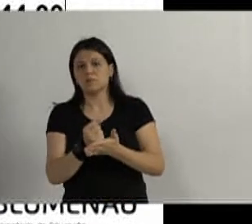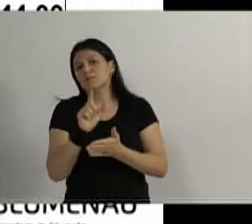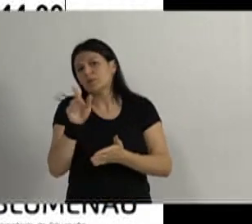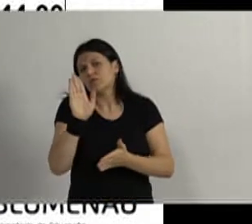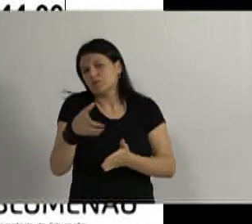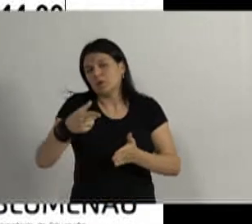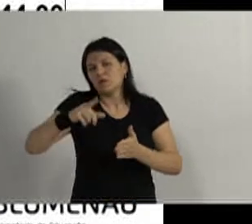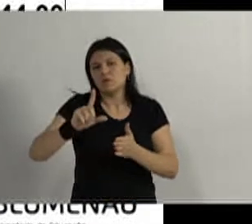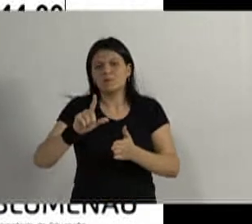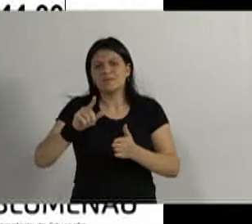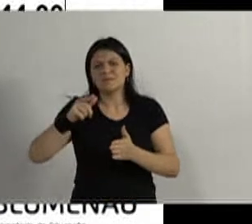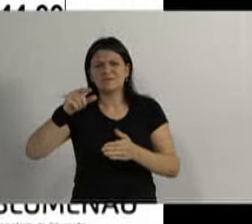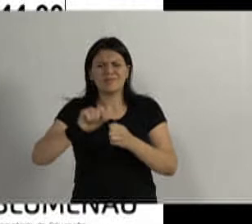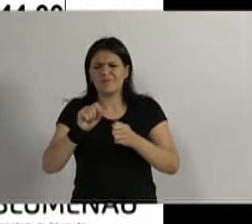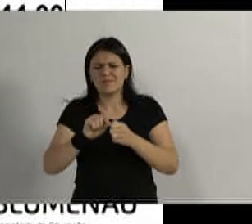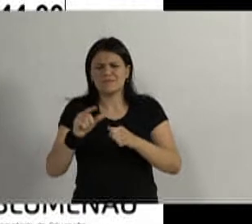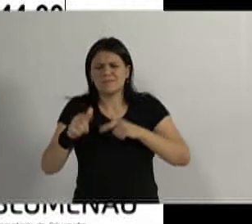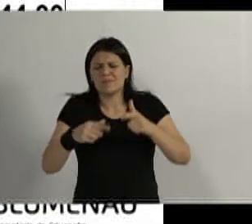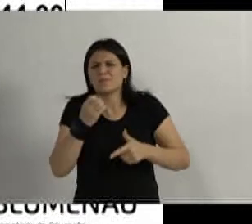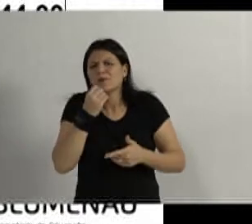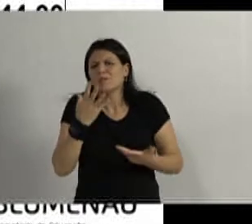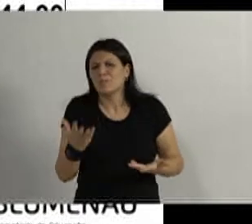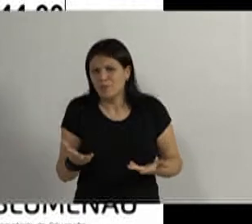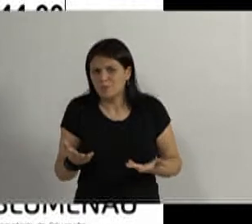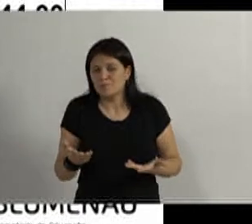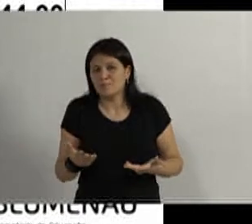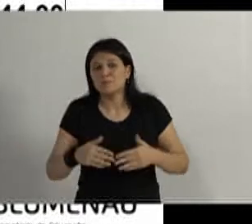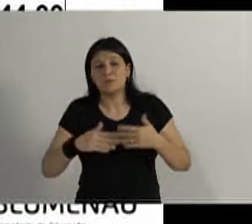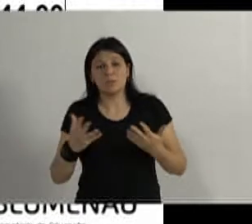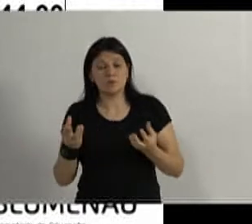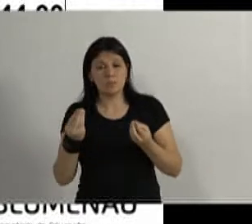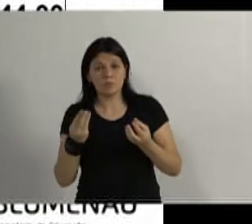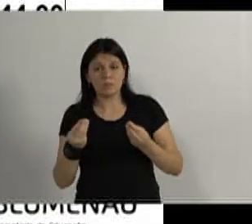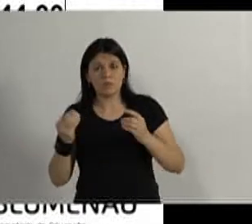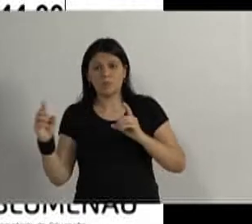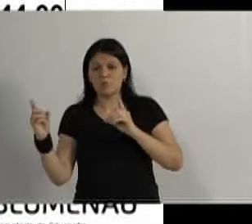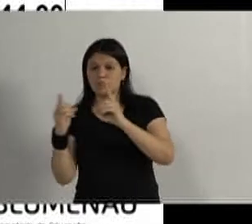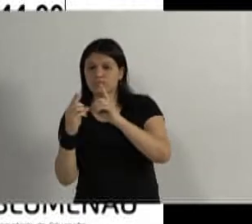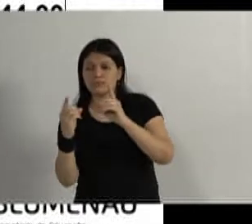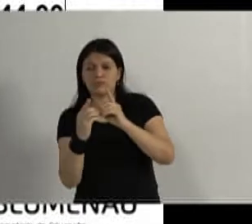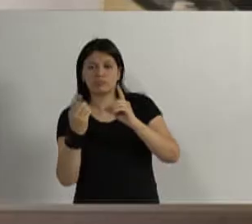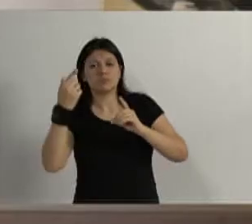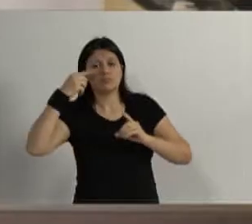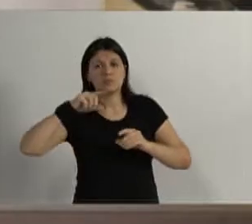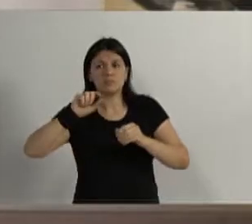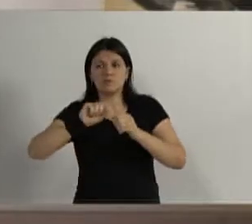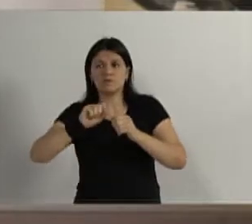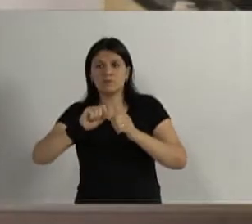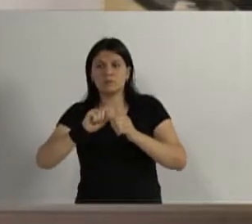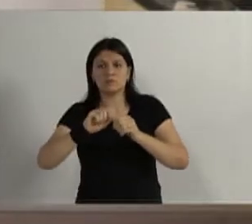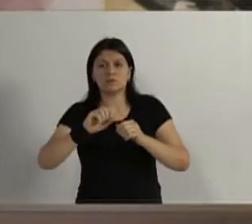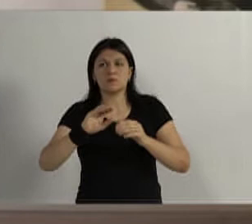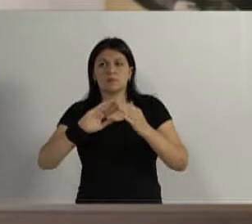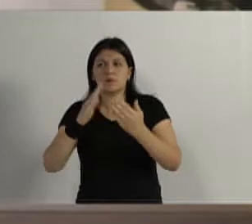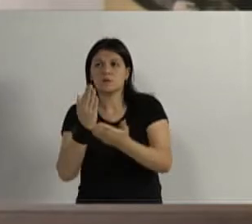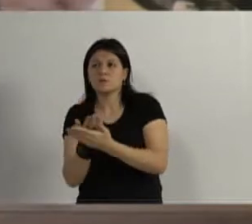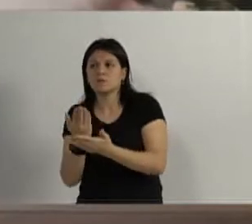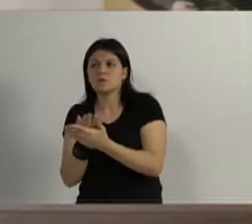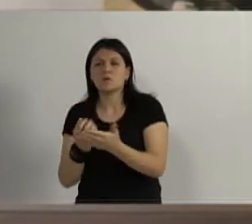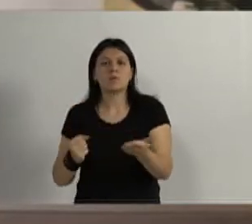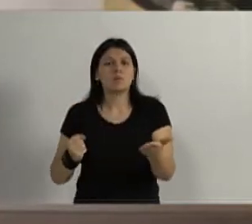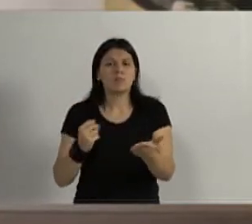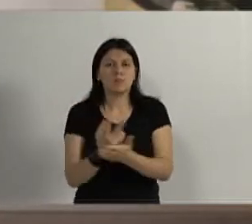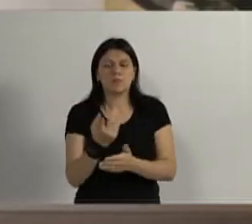prestava um serviço lá muito regular então muitas dos atendimentos que nós conseguimos fazer com as unidades escolares foi exatamente comprando